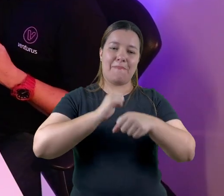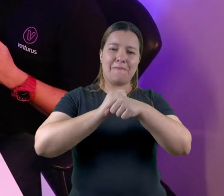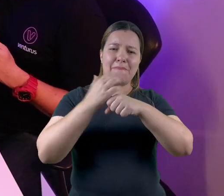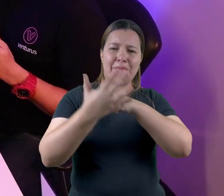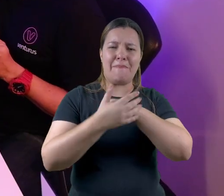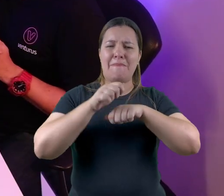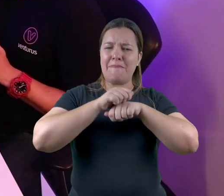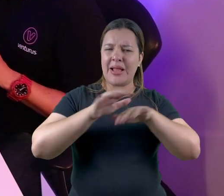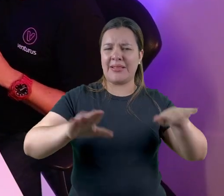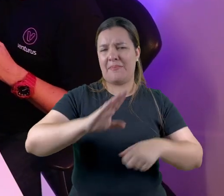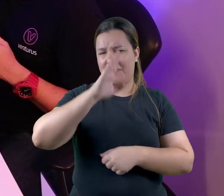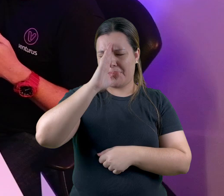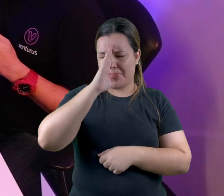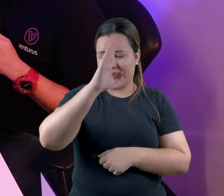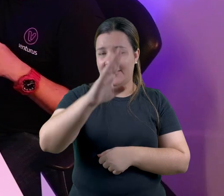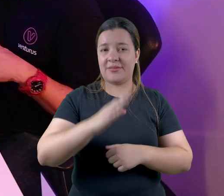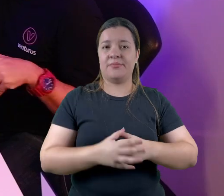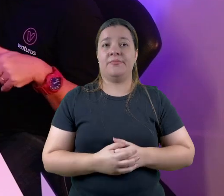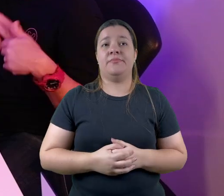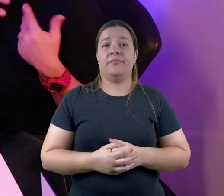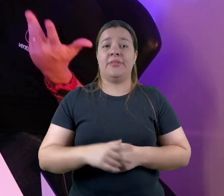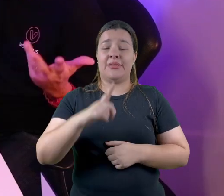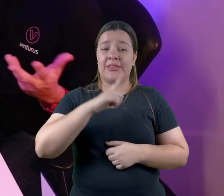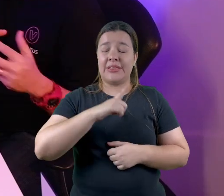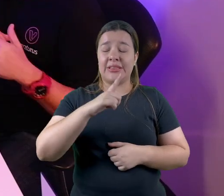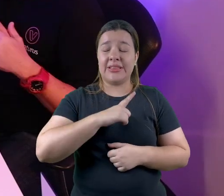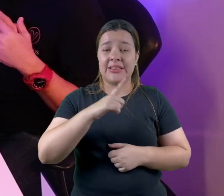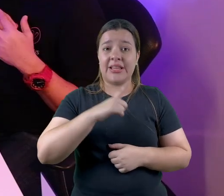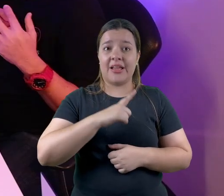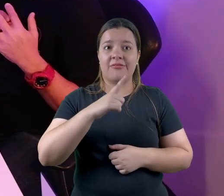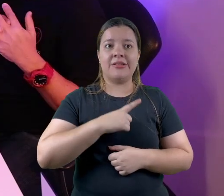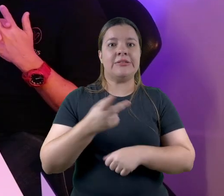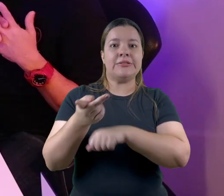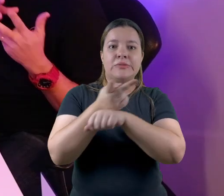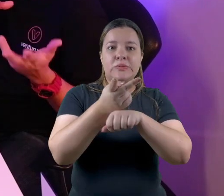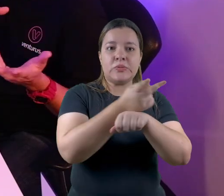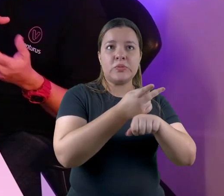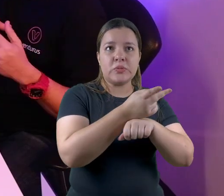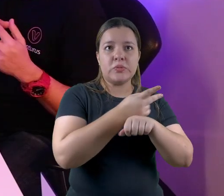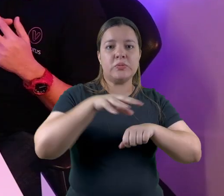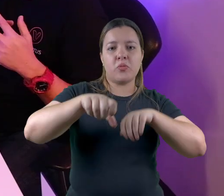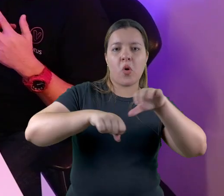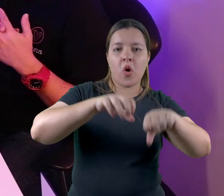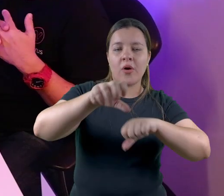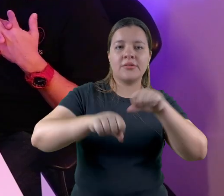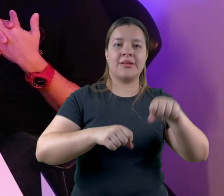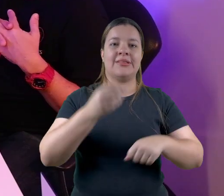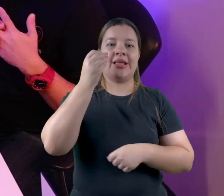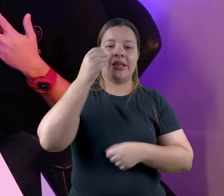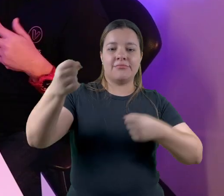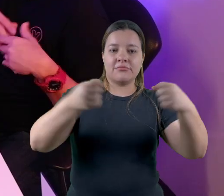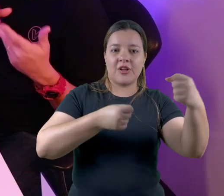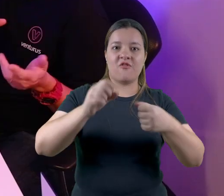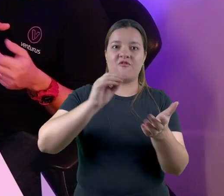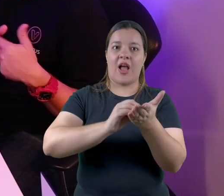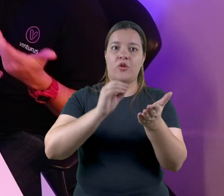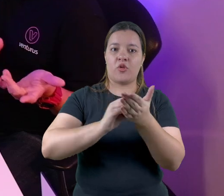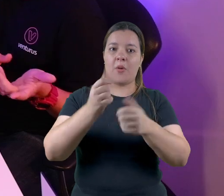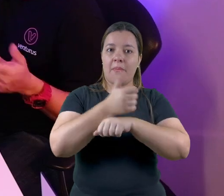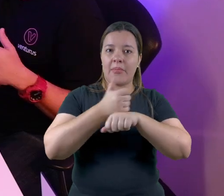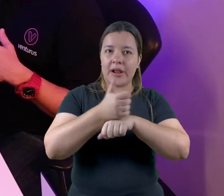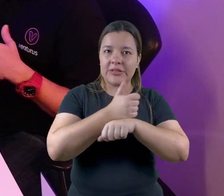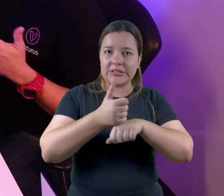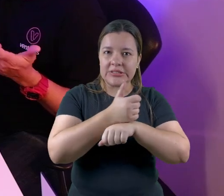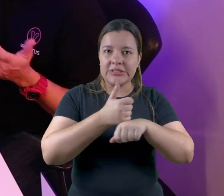época de pandemia principalmente né Teve teve um um um uma busca muito grande e e para trazer gente